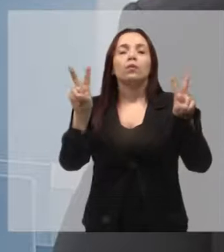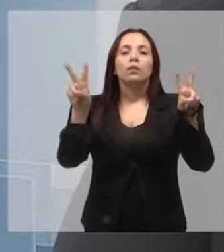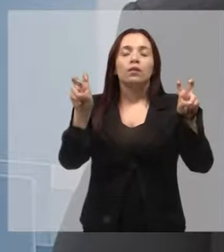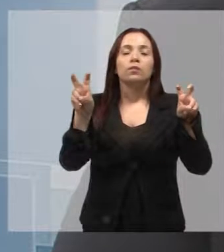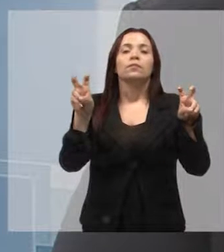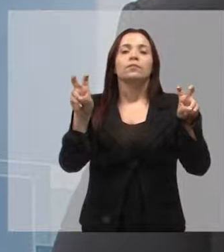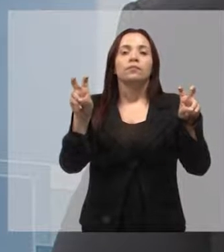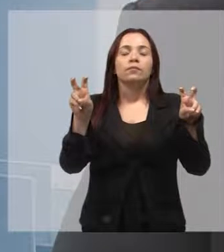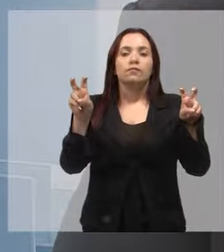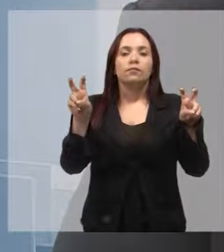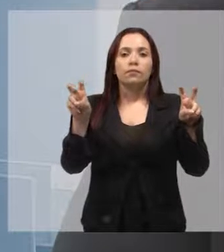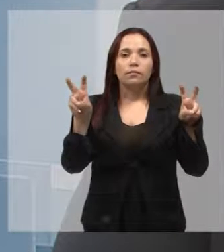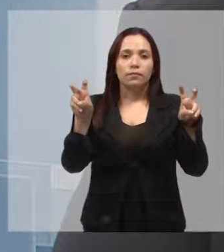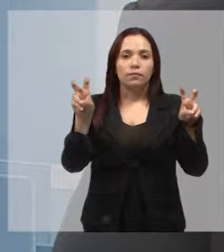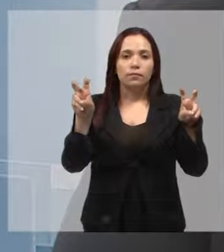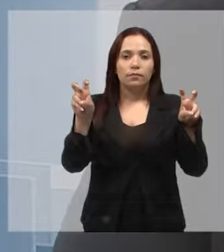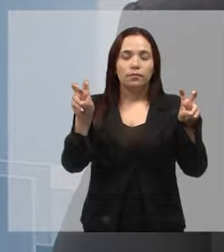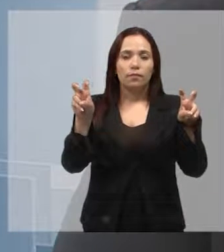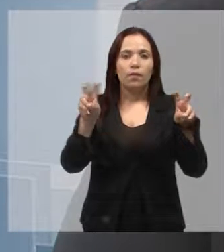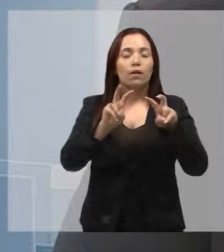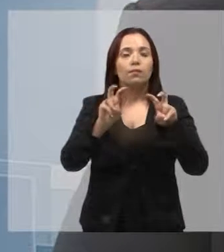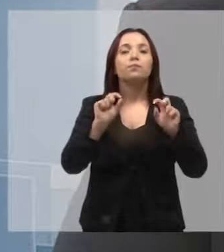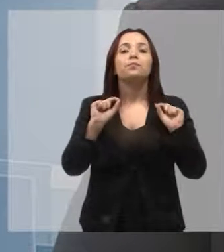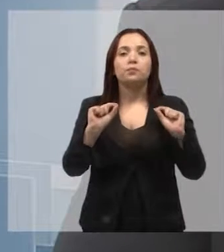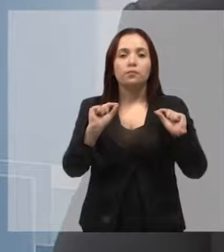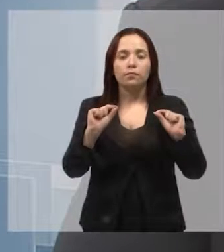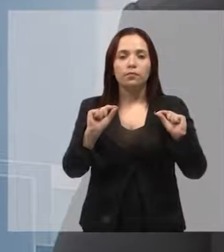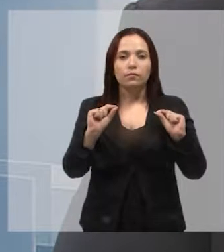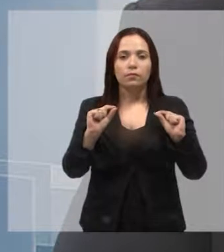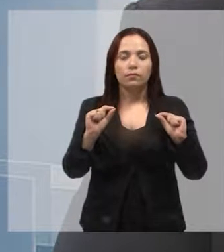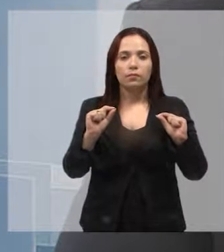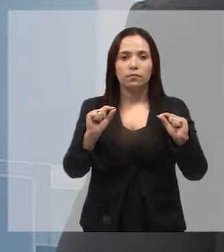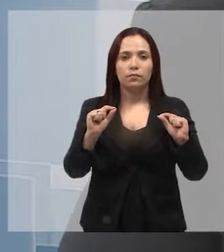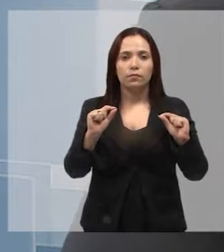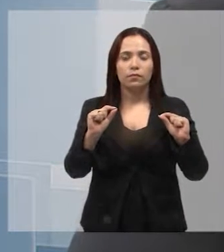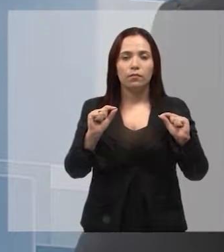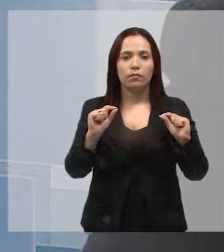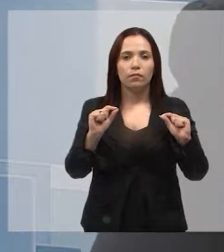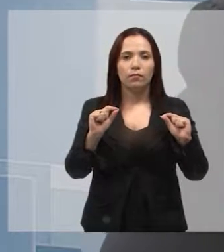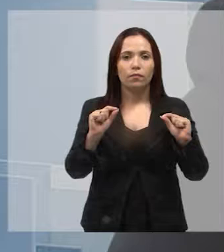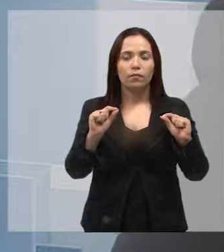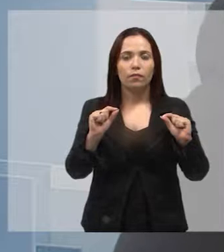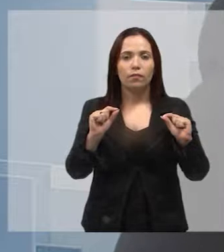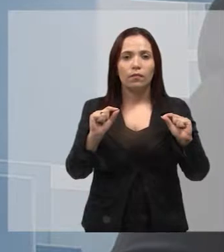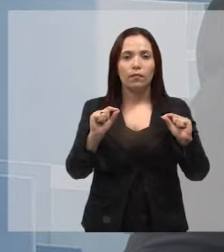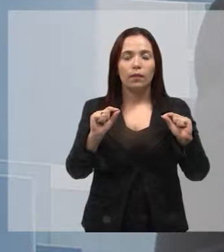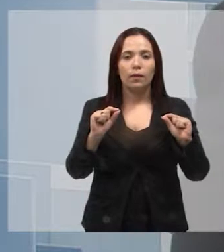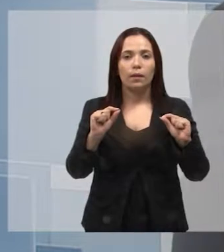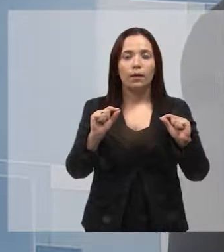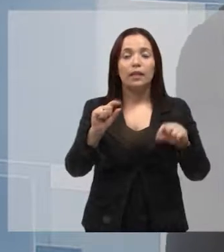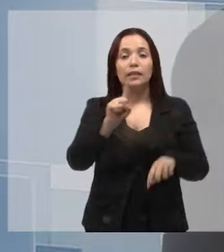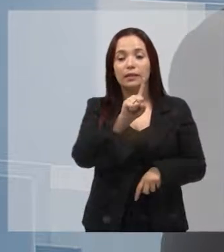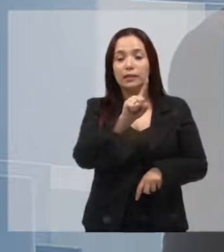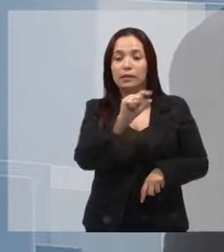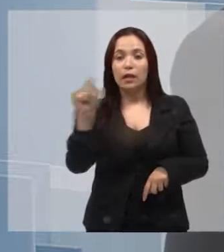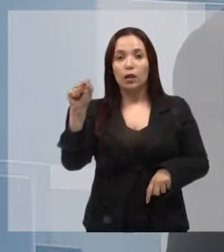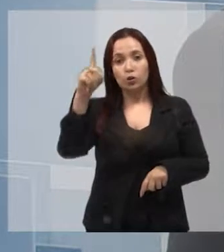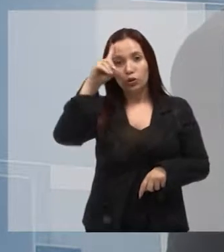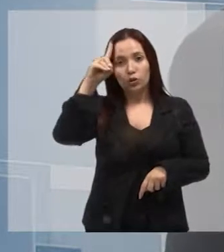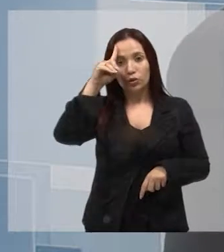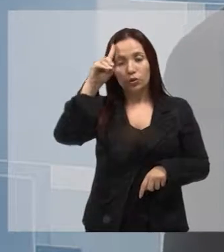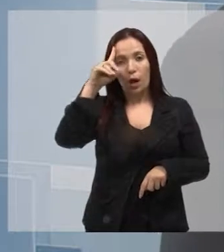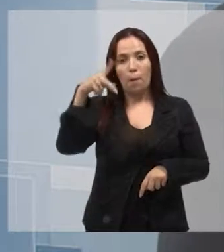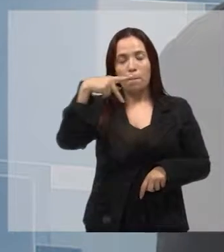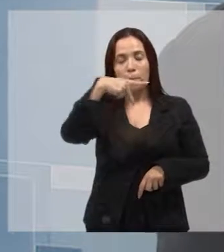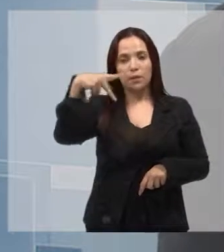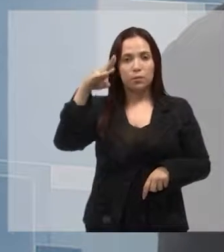pauta em relação é a expectativa desses primeiros 100 dias do Bolsonaro.